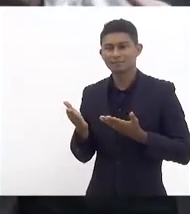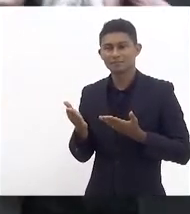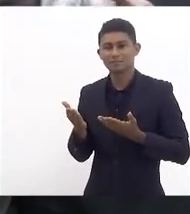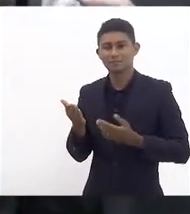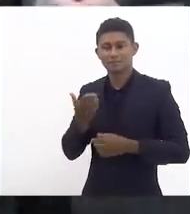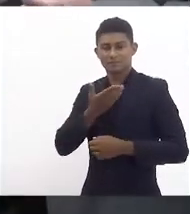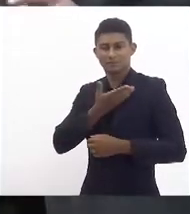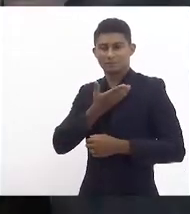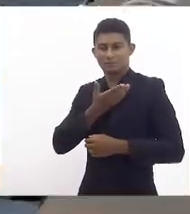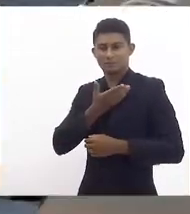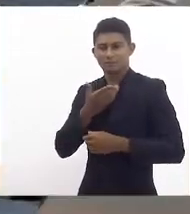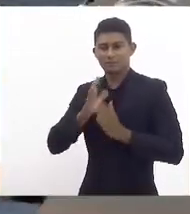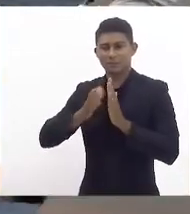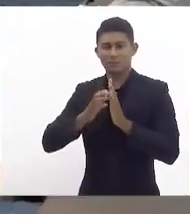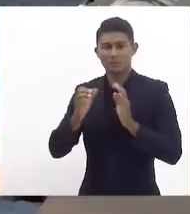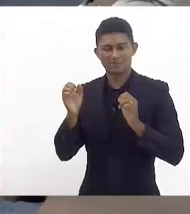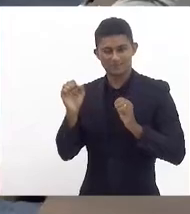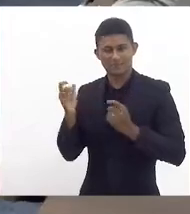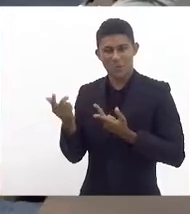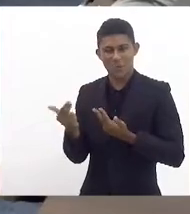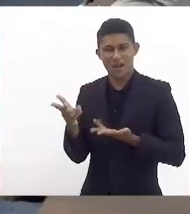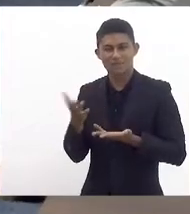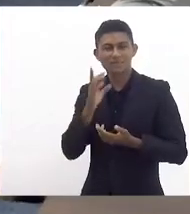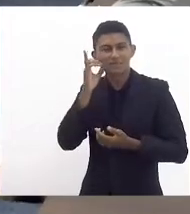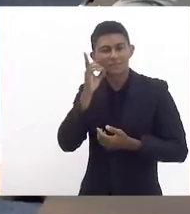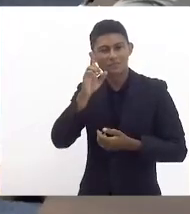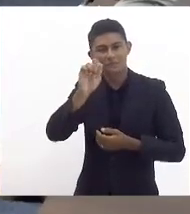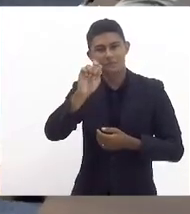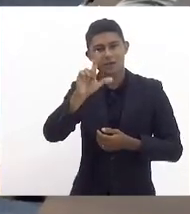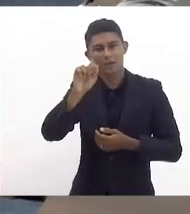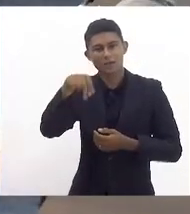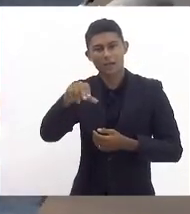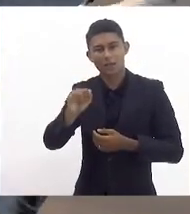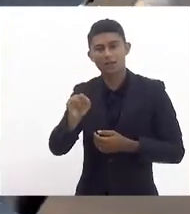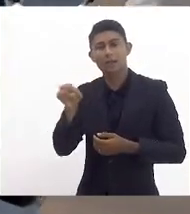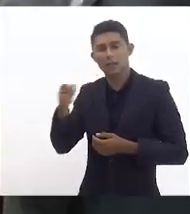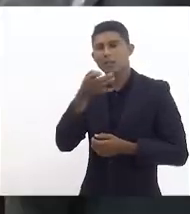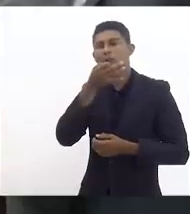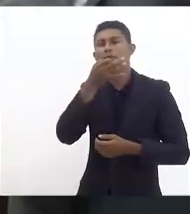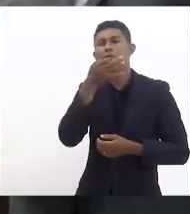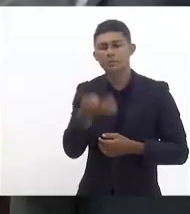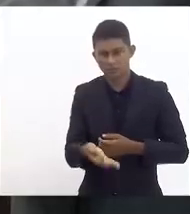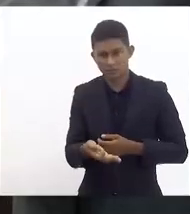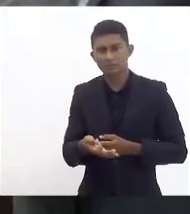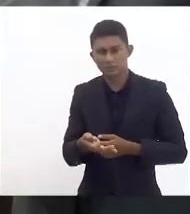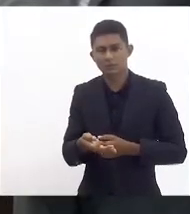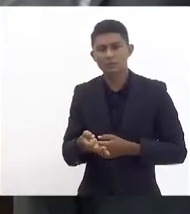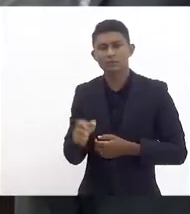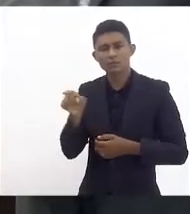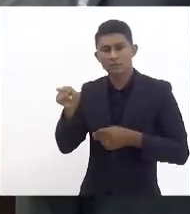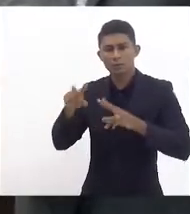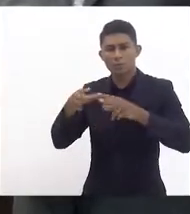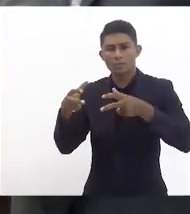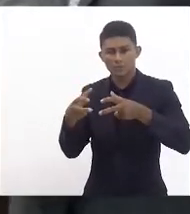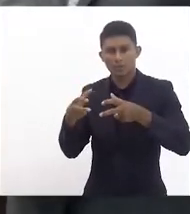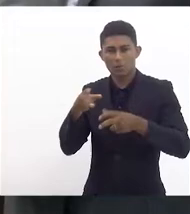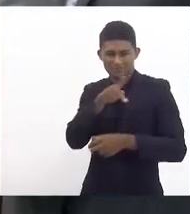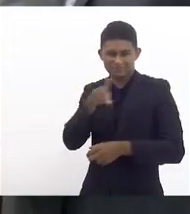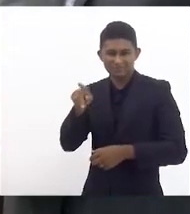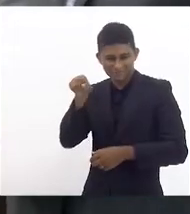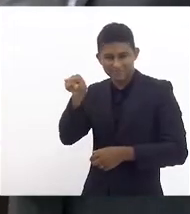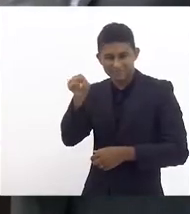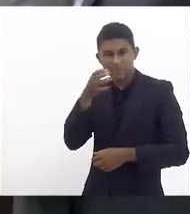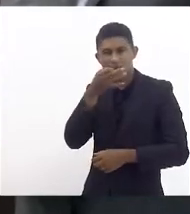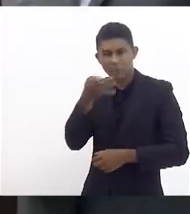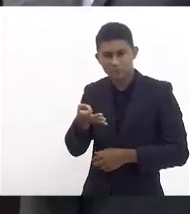correligionária, minha companheira de partido, a deputada Alana Passos, que não só no parecer que deu na comissão que preside, mas tem